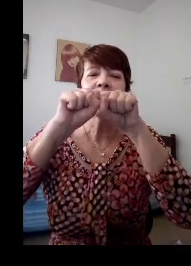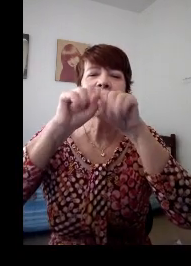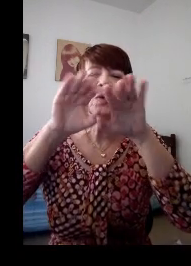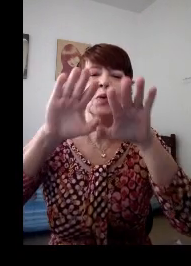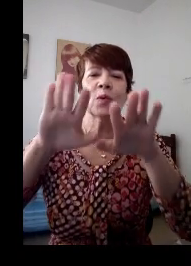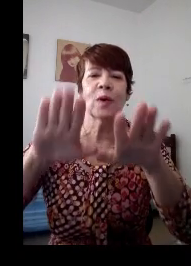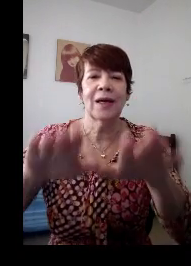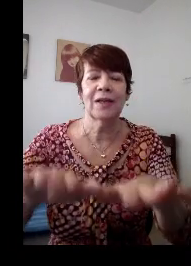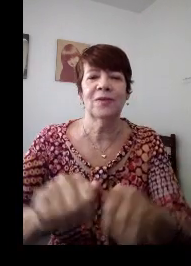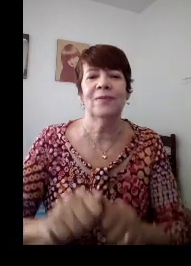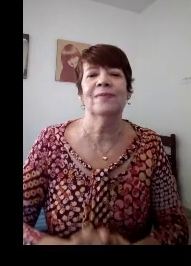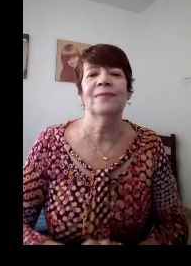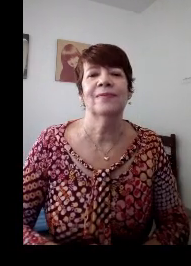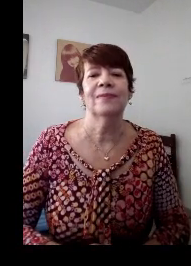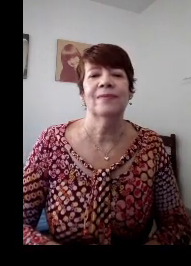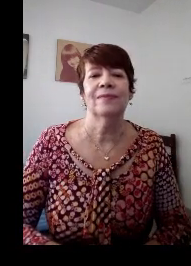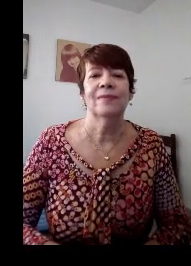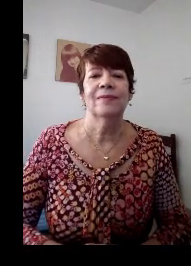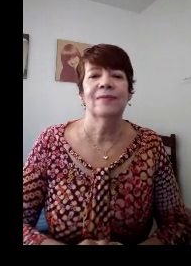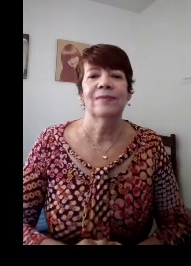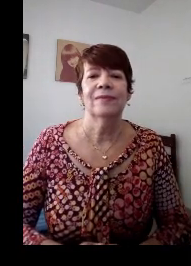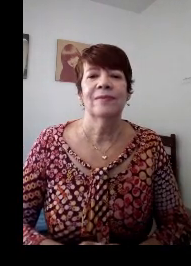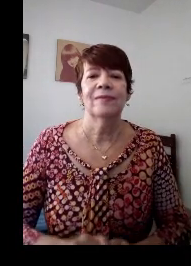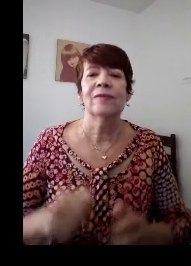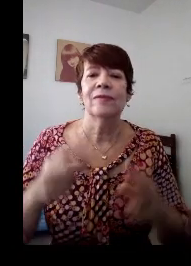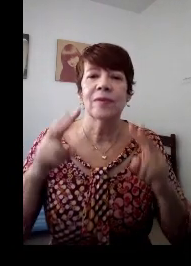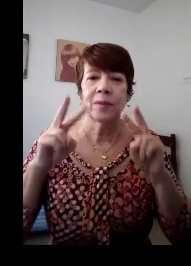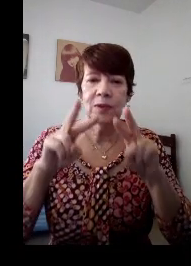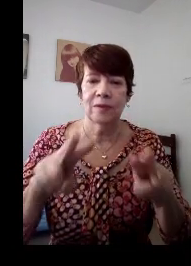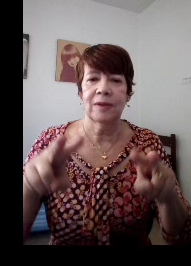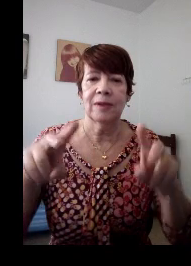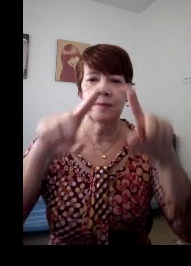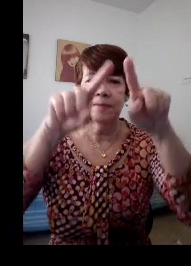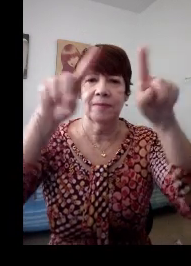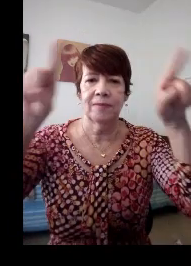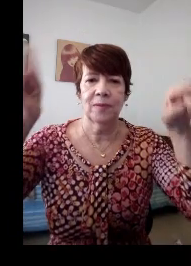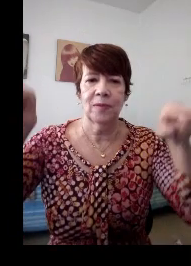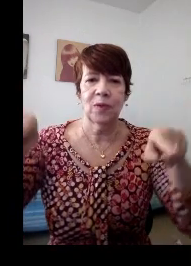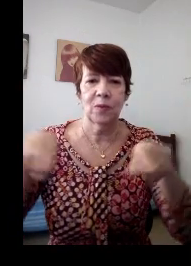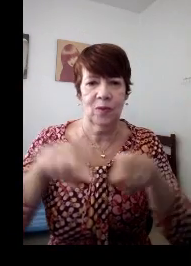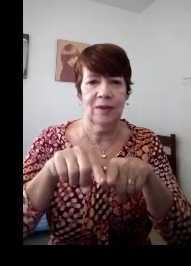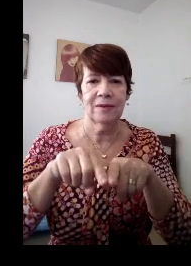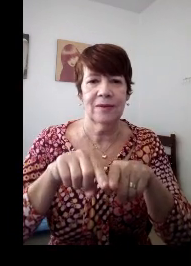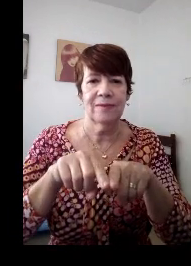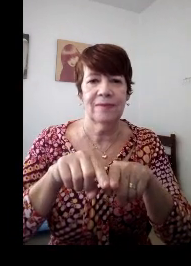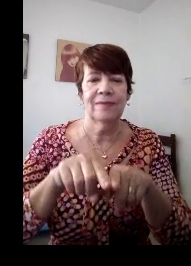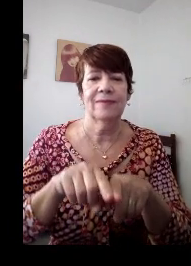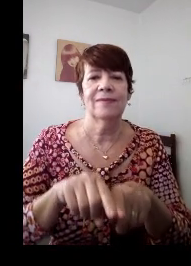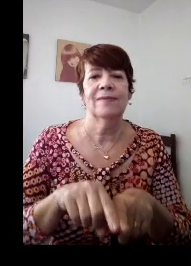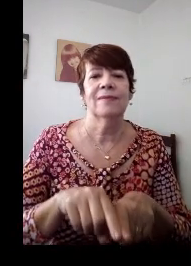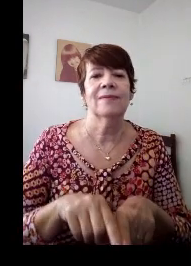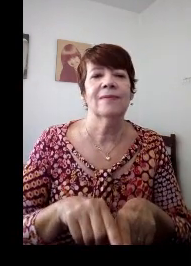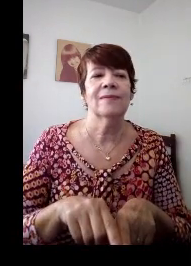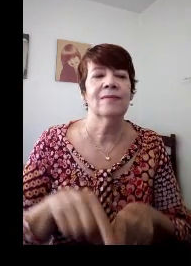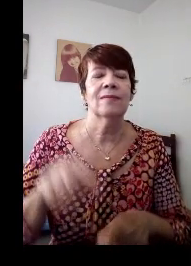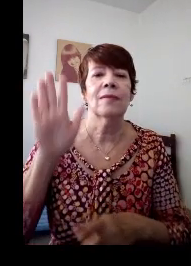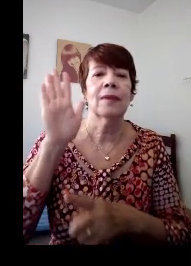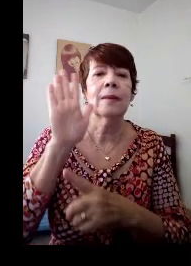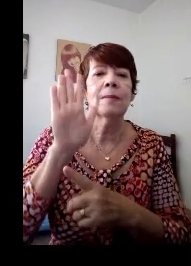é que nós temos nesse quadro. Nós temos dois quadros. Nós temos um quadro